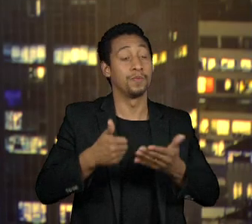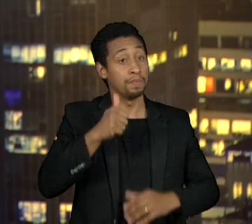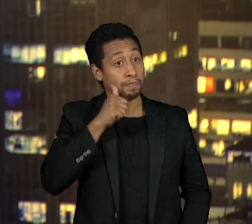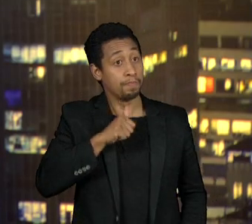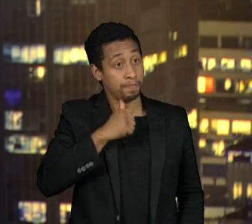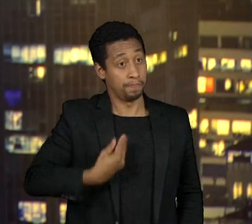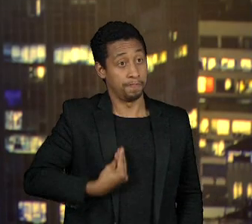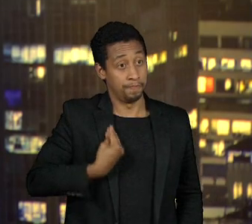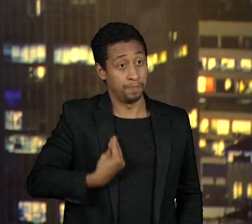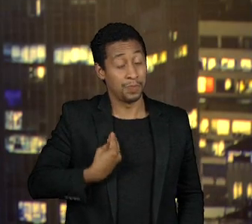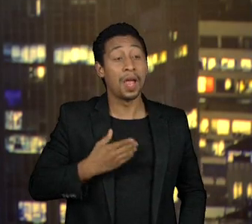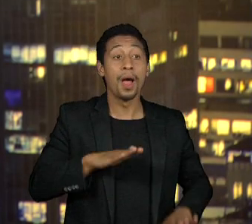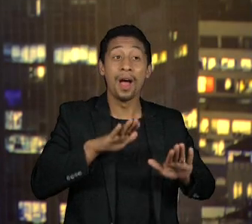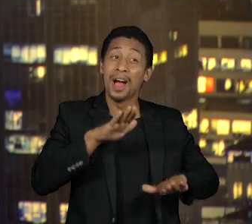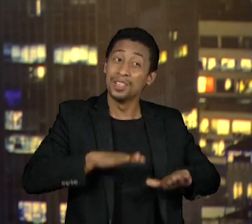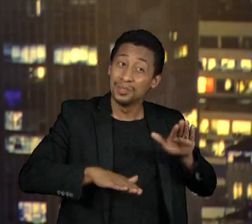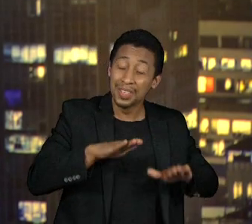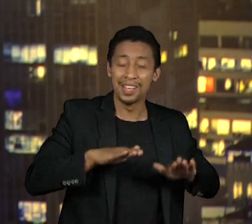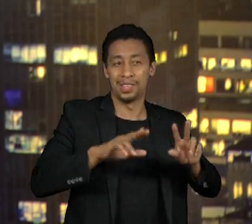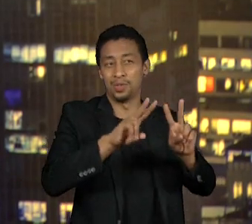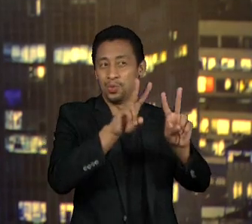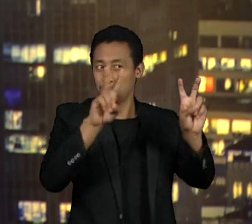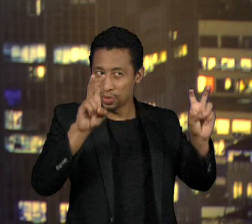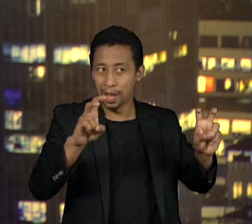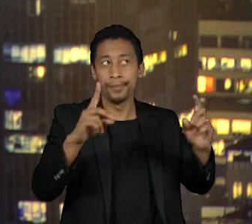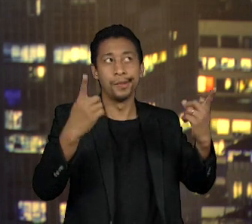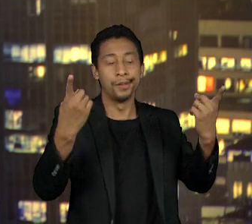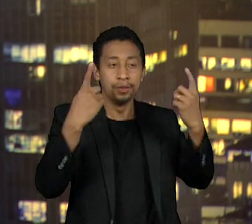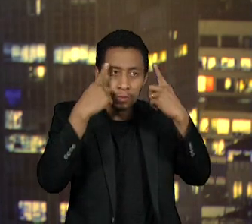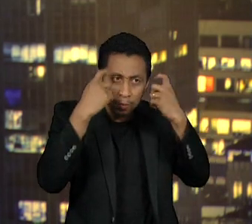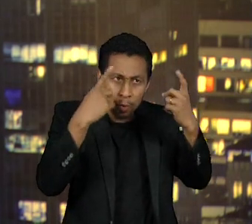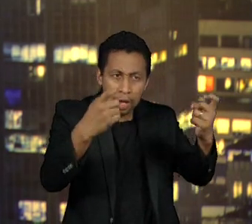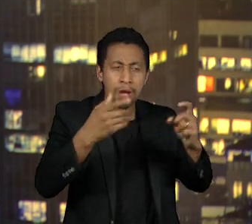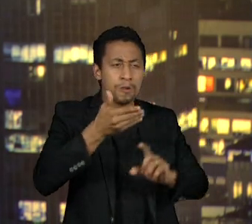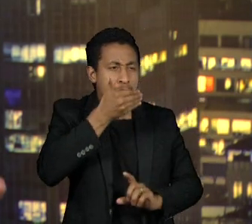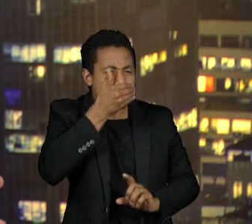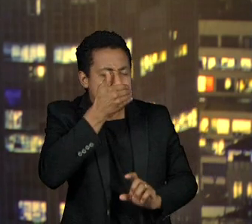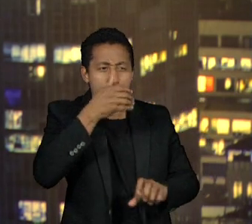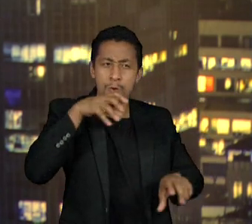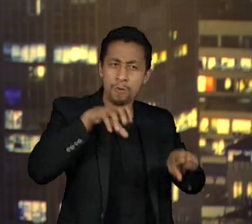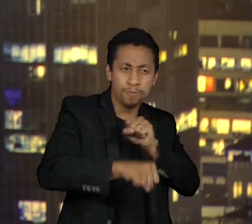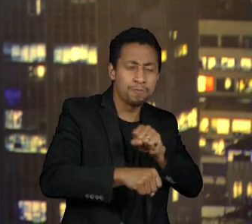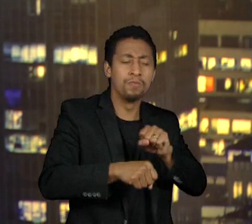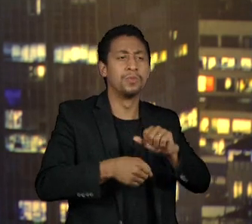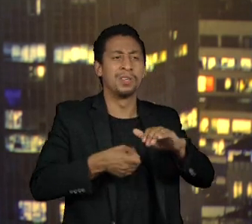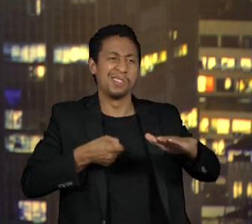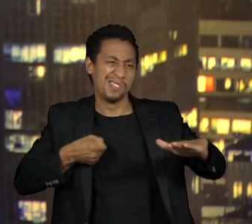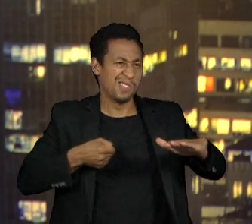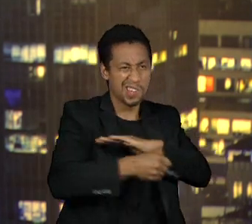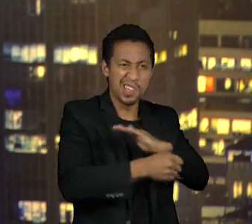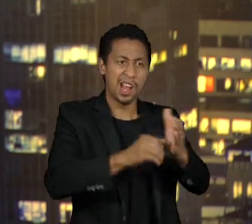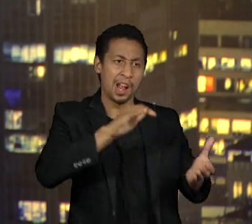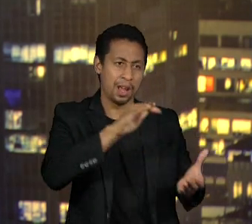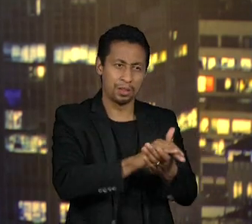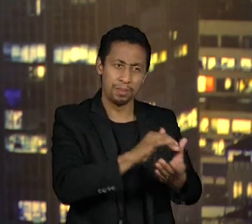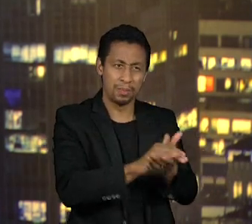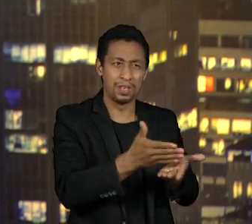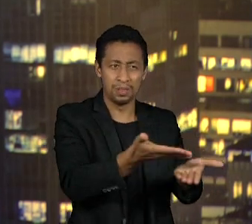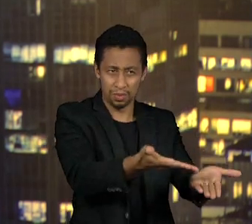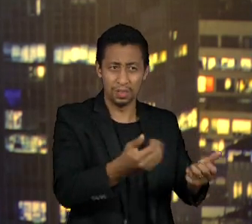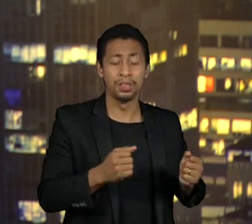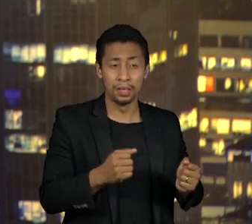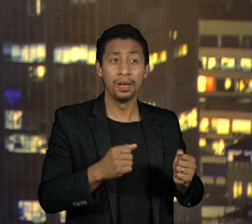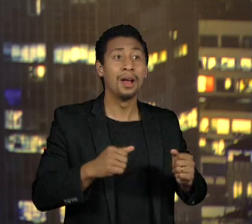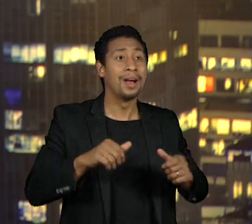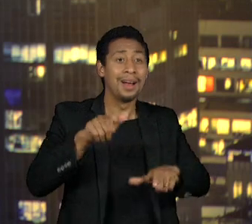que muitas vezes nesses temas aí, a violência sexual, casamento forçado, essas violações, muitas vezes as meninas